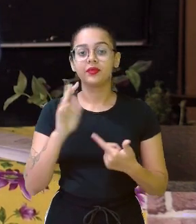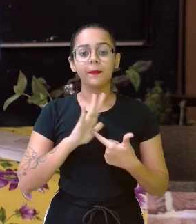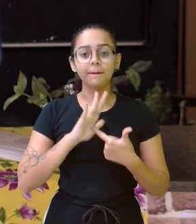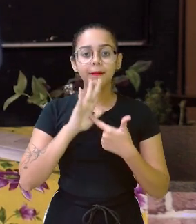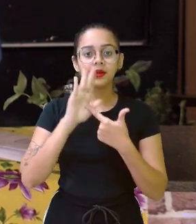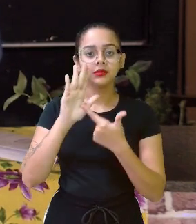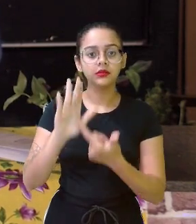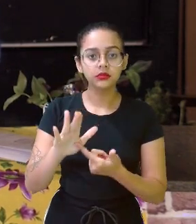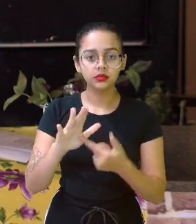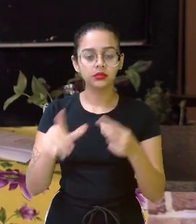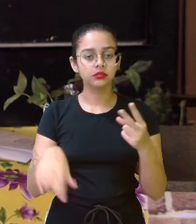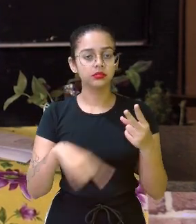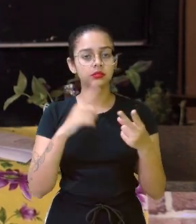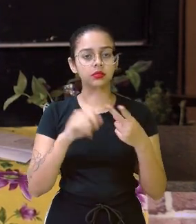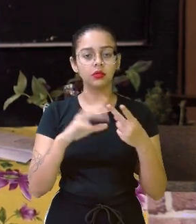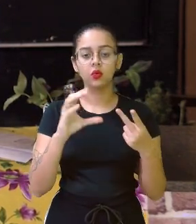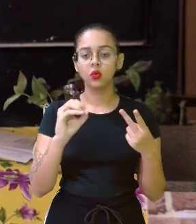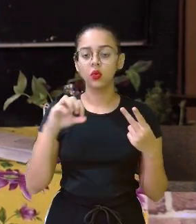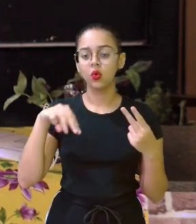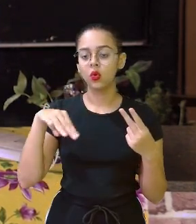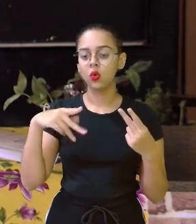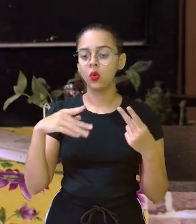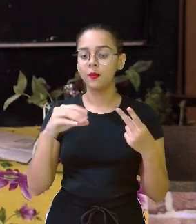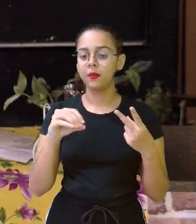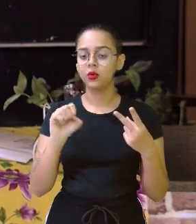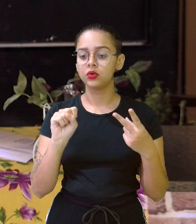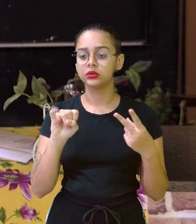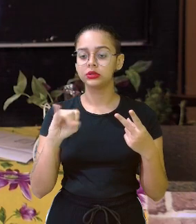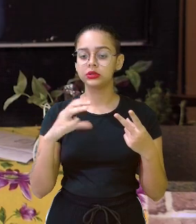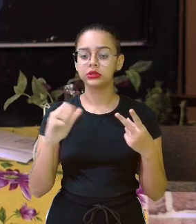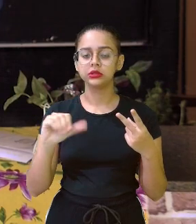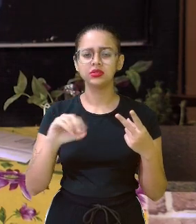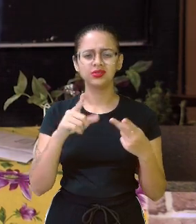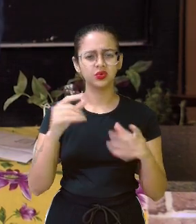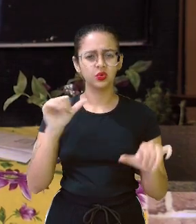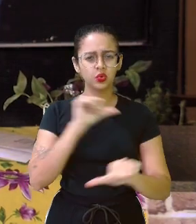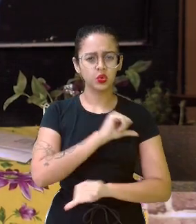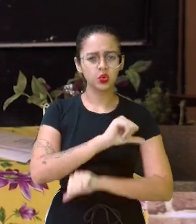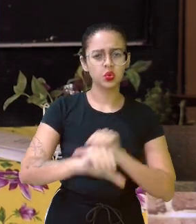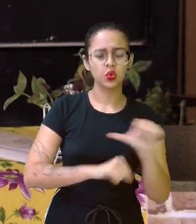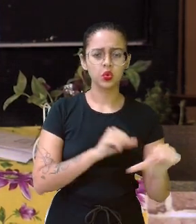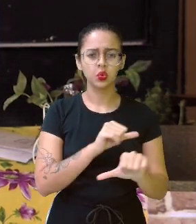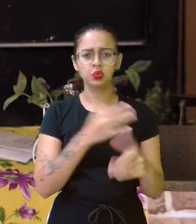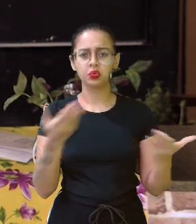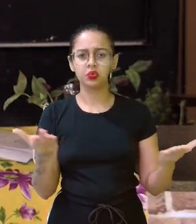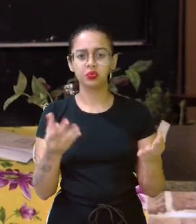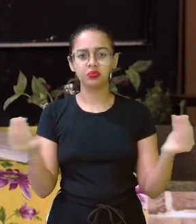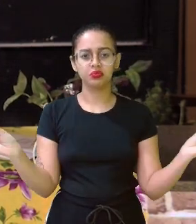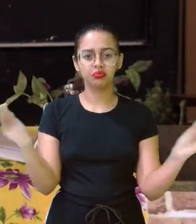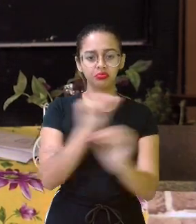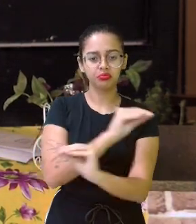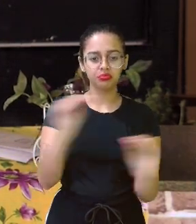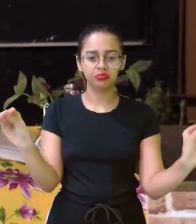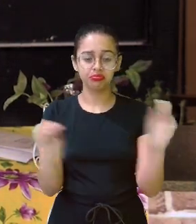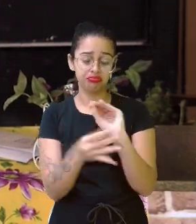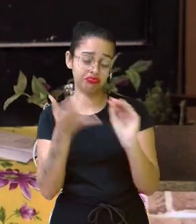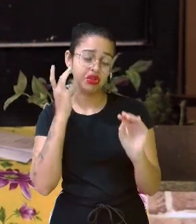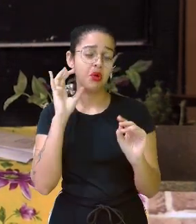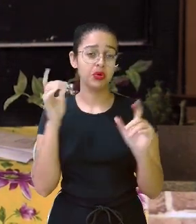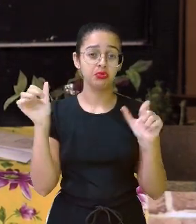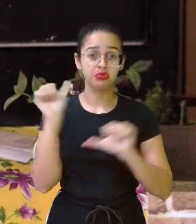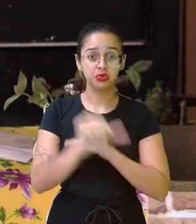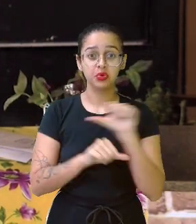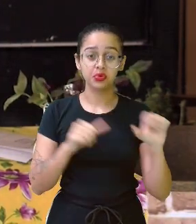apresentação, composição, olha só. Eu acho que você trocou ingrediente com composição, não é? Foi isso mesmo. Você trocou, deve ter sido. Olha